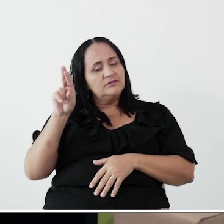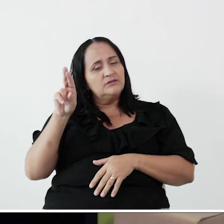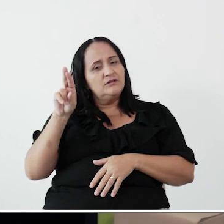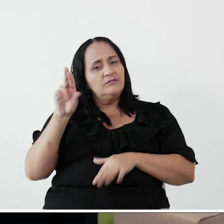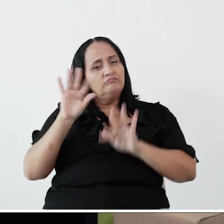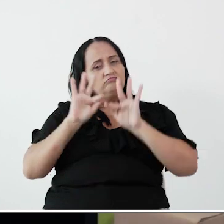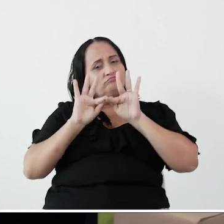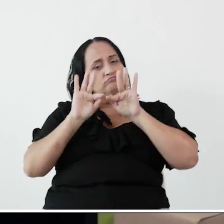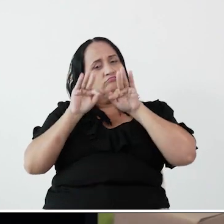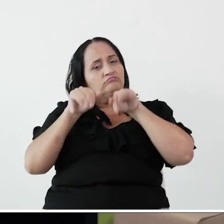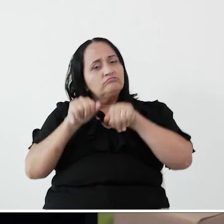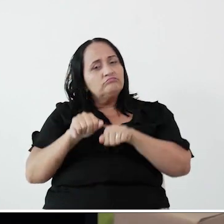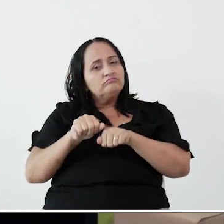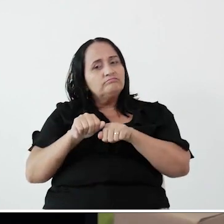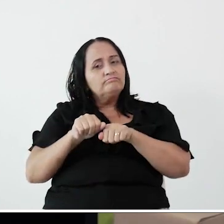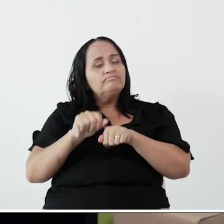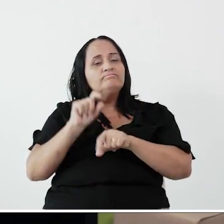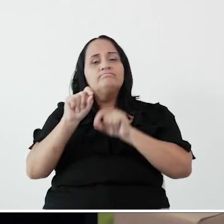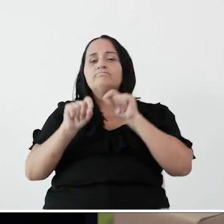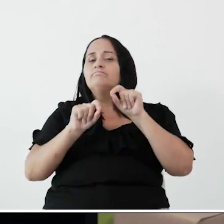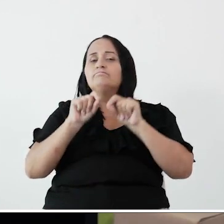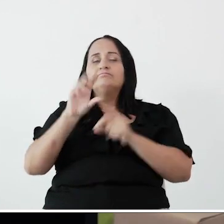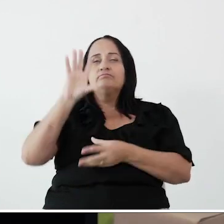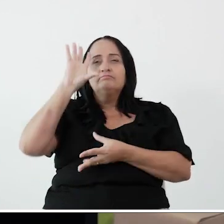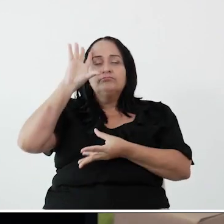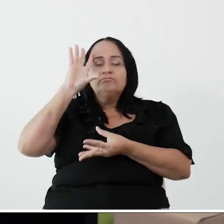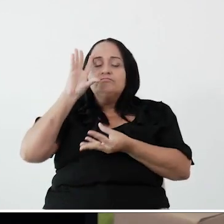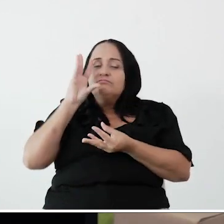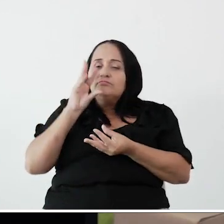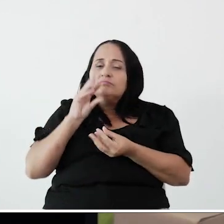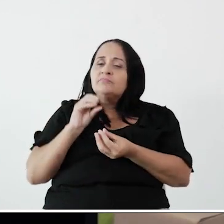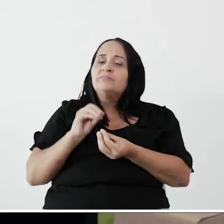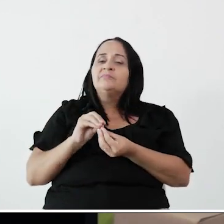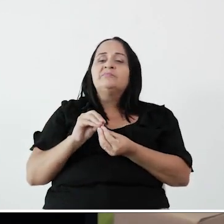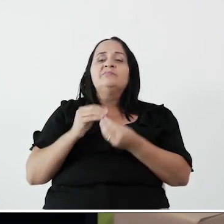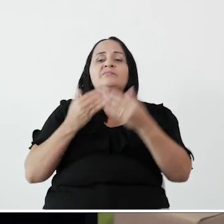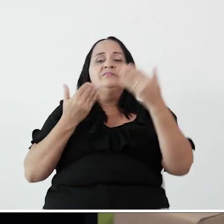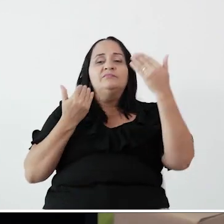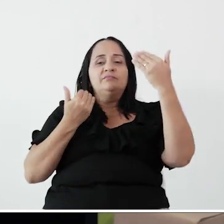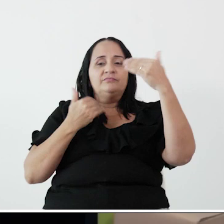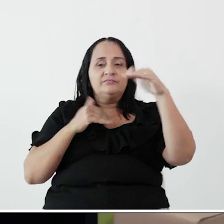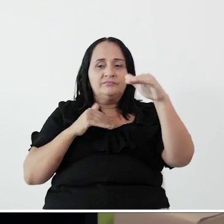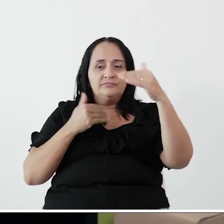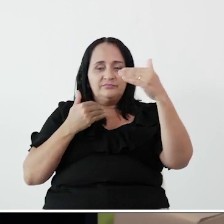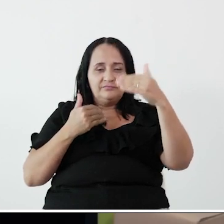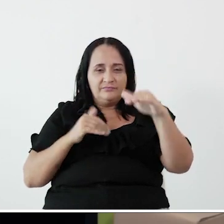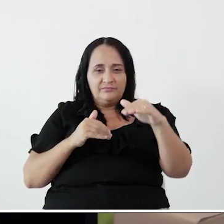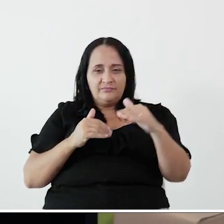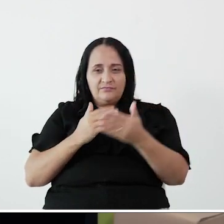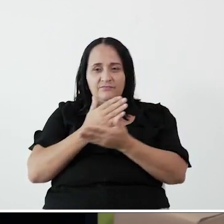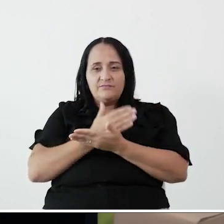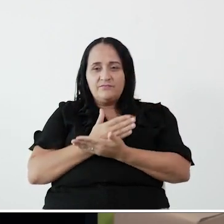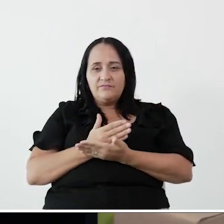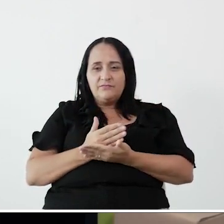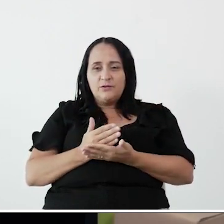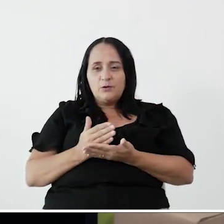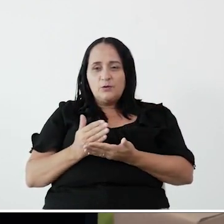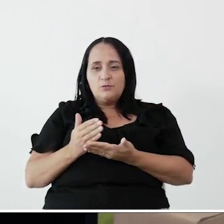os seus conhecimentos para a nossa prova, ok? Começaremos a aula com coordenadas